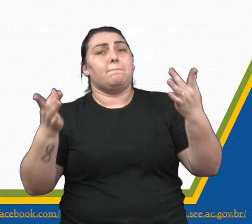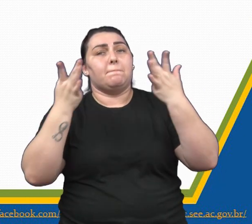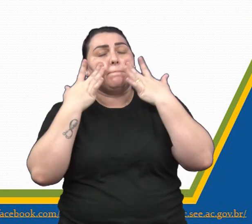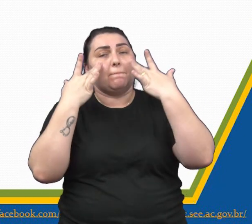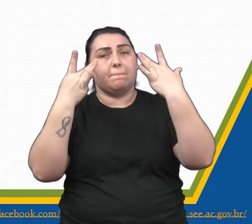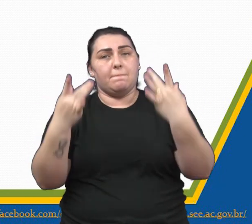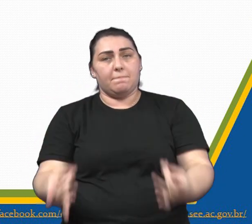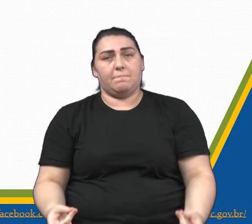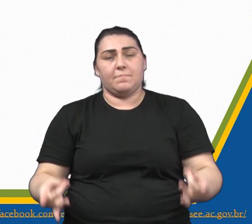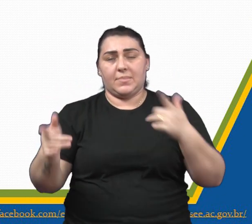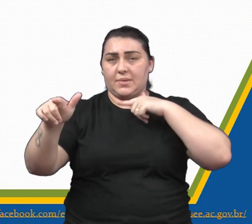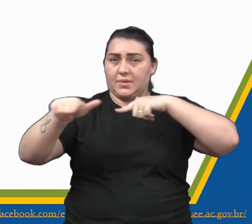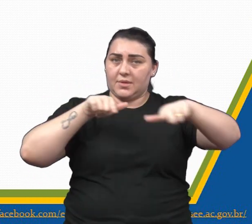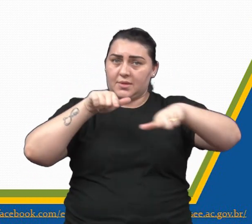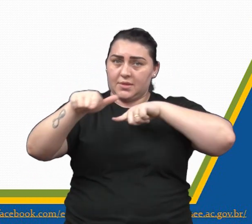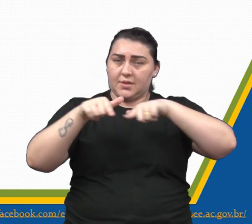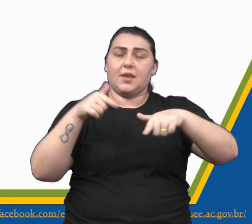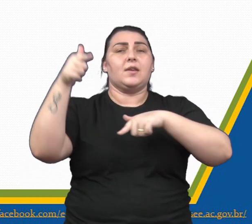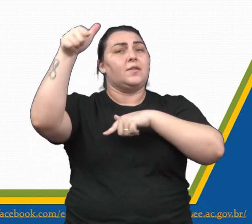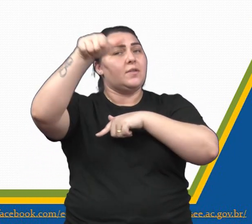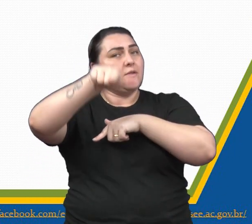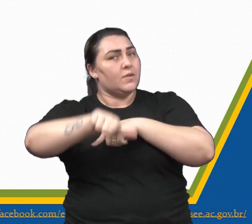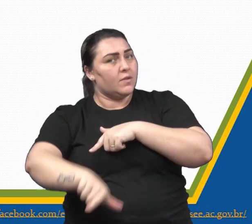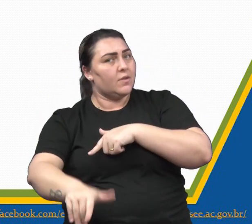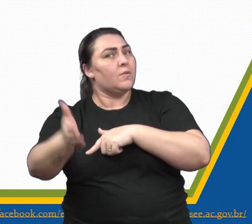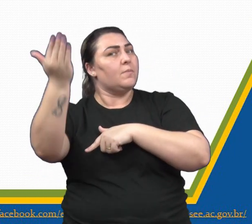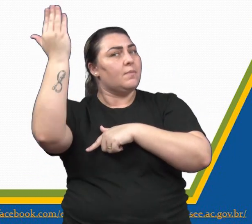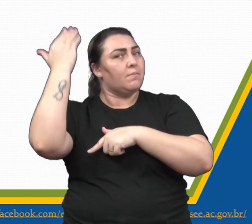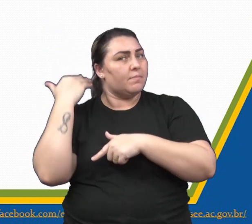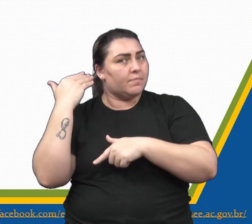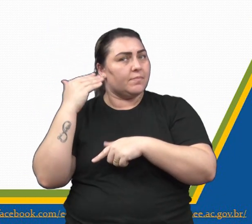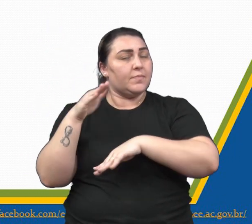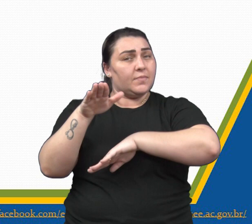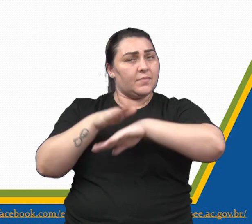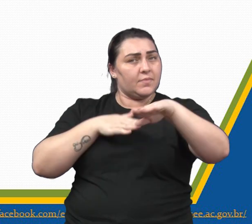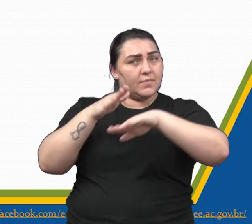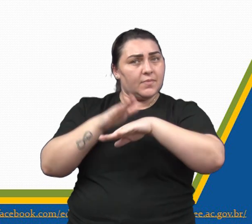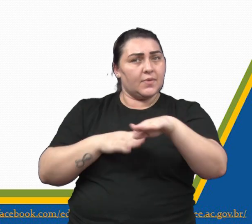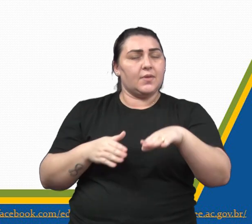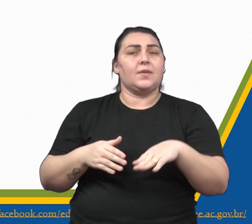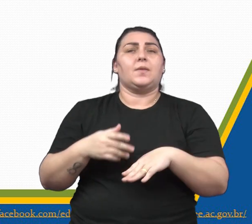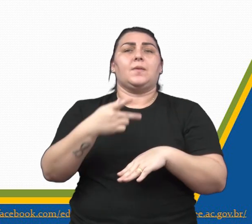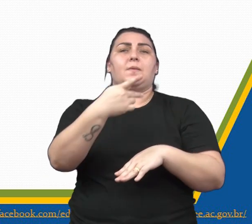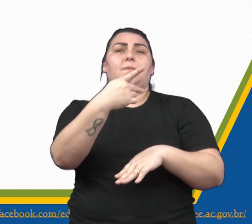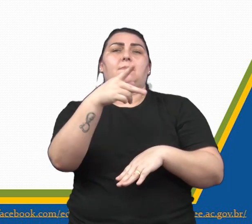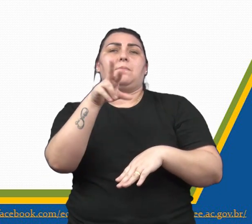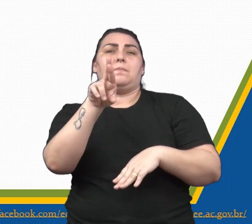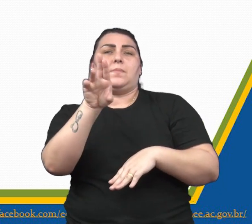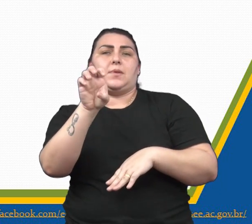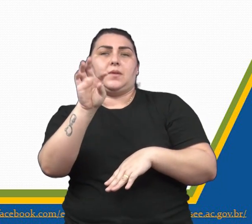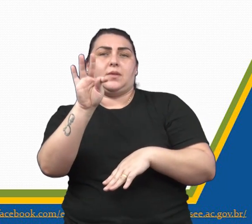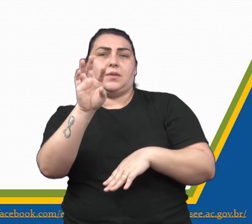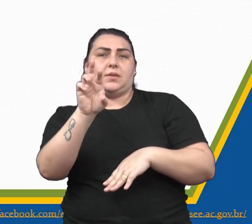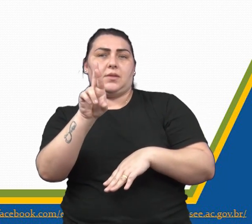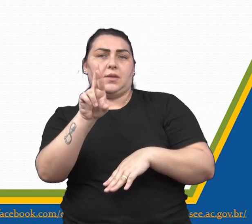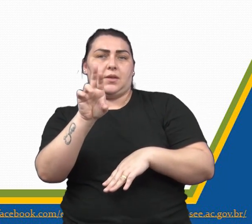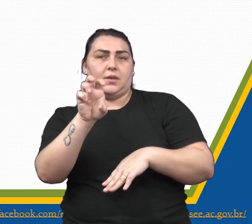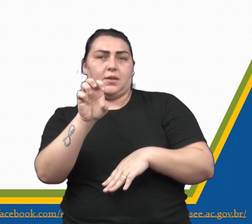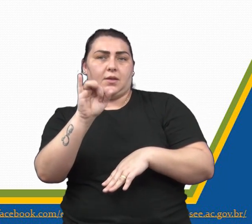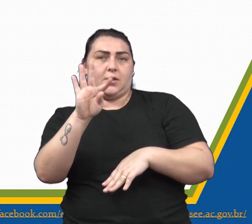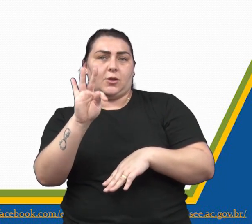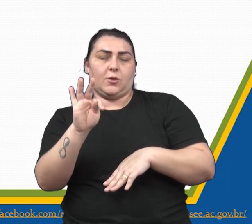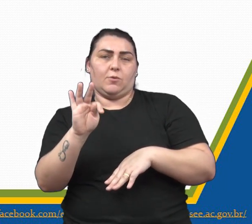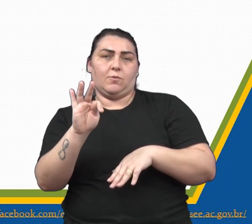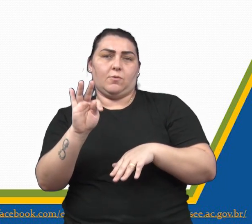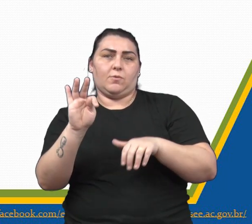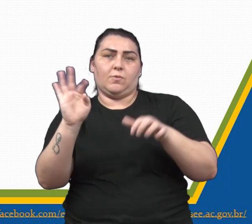observar, essa ação de trabalhar se repetiu no passado. Chamamos então de pretérito imperfeito, ao